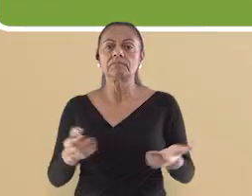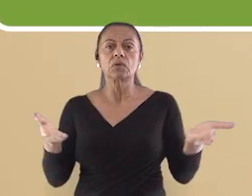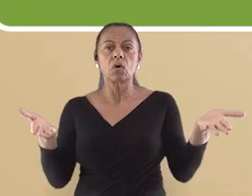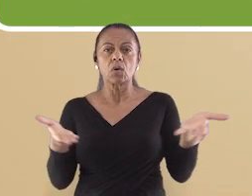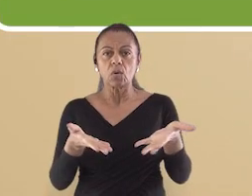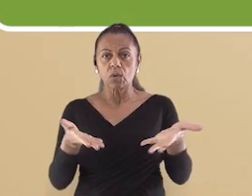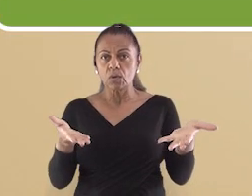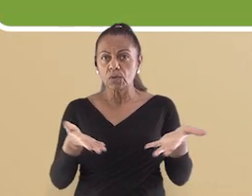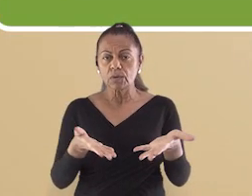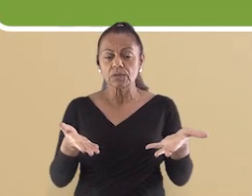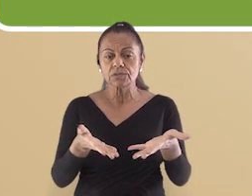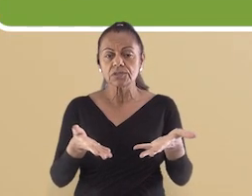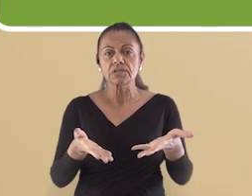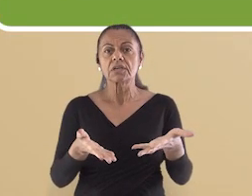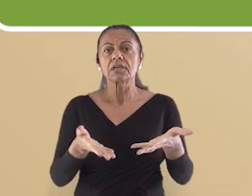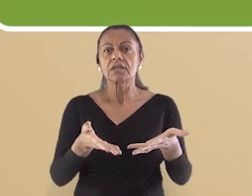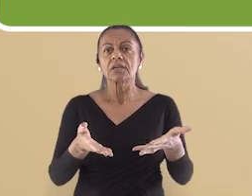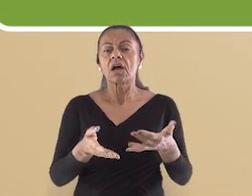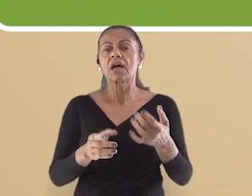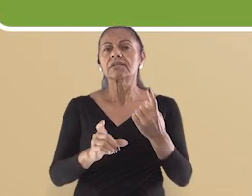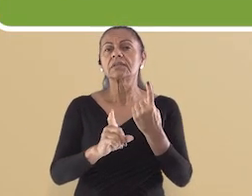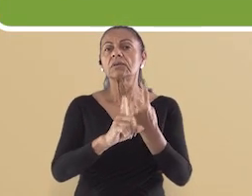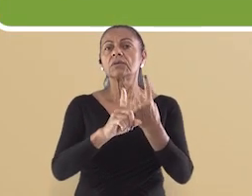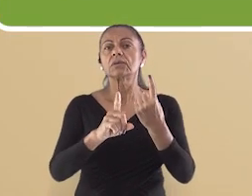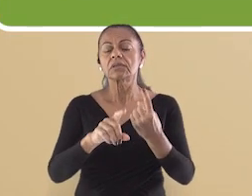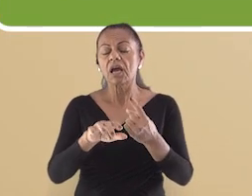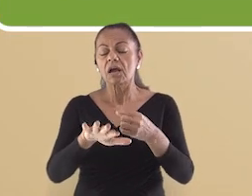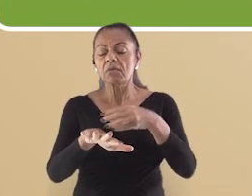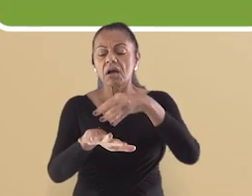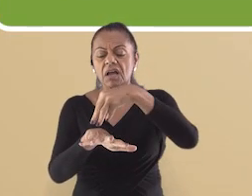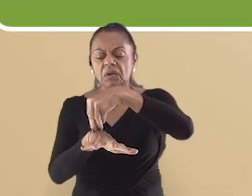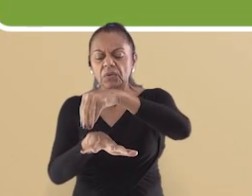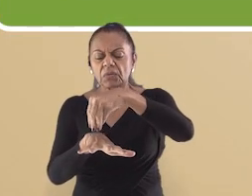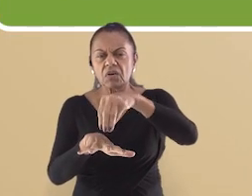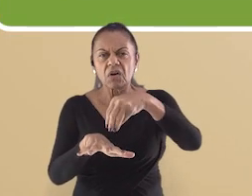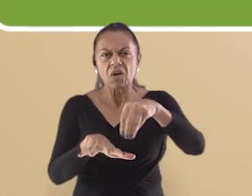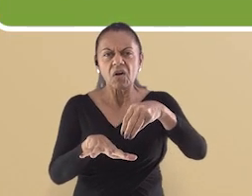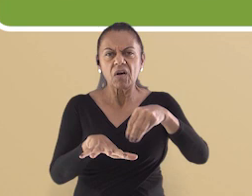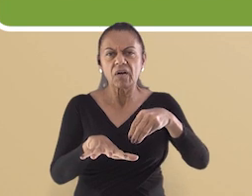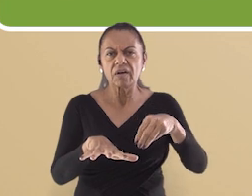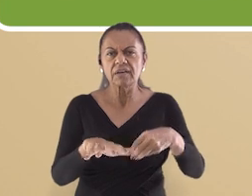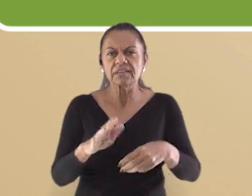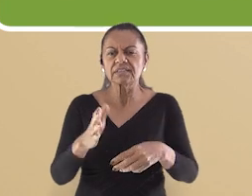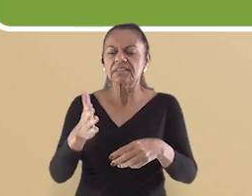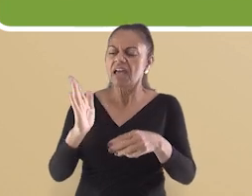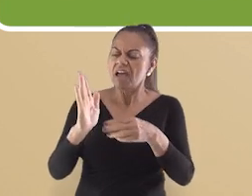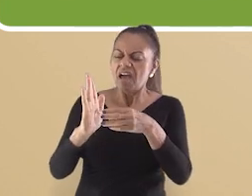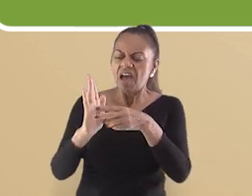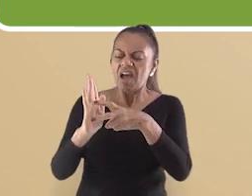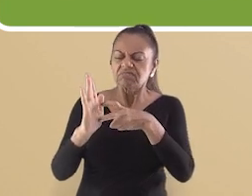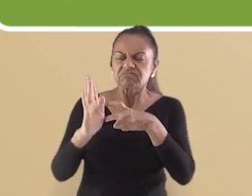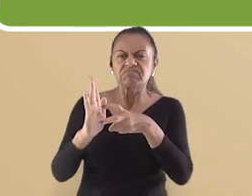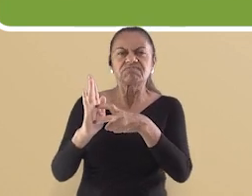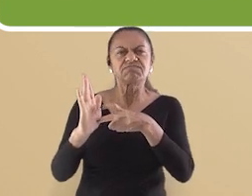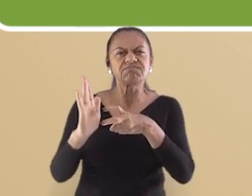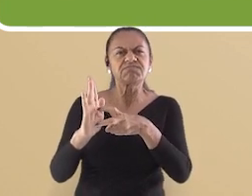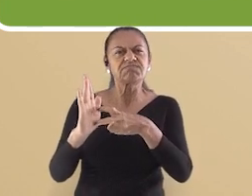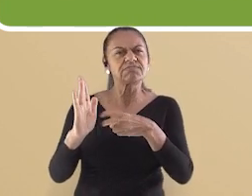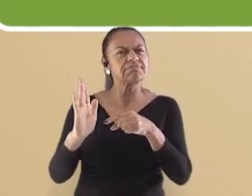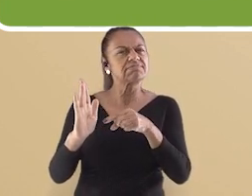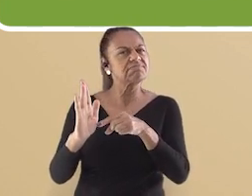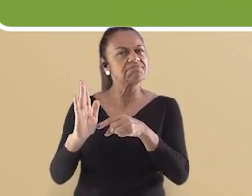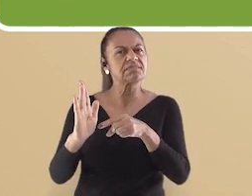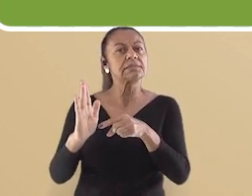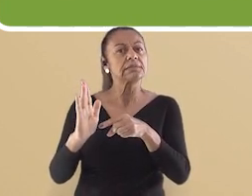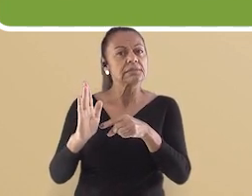né? Pois, para que hoje nós possamos encontrar fósseis e observar tudo isso que eu acabei de